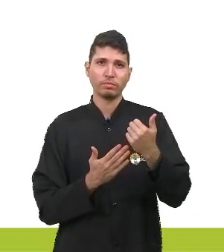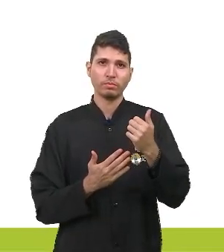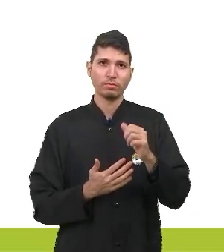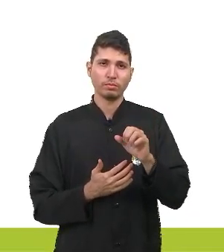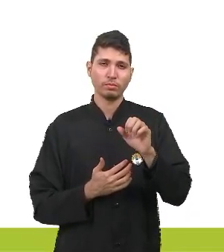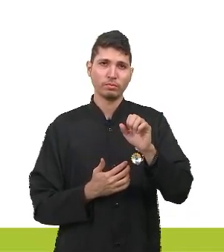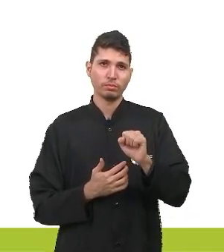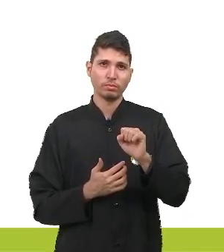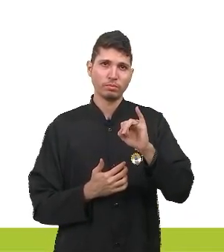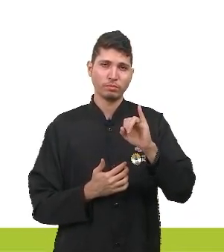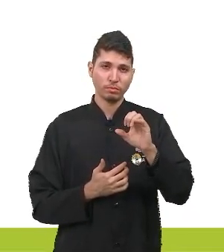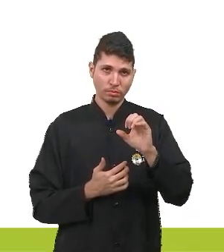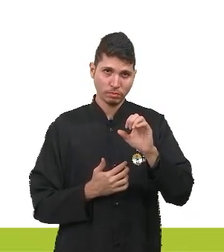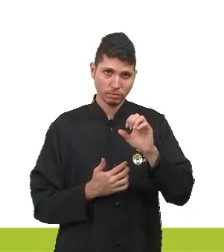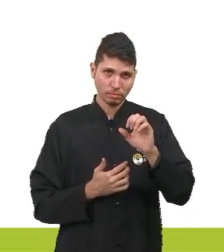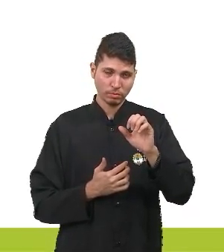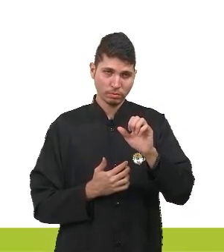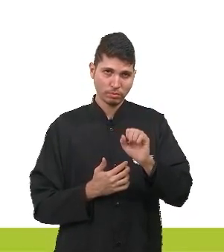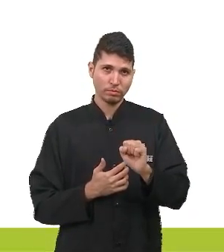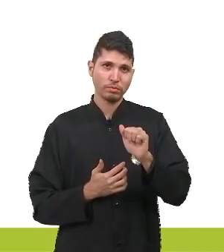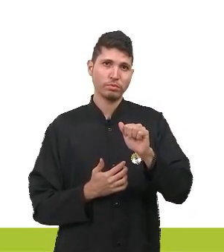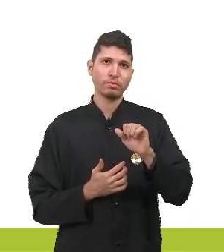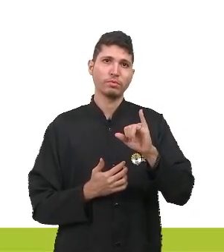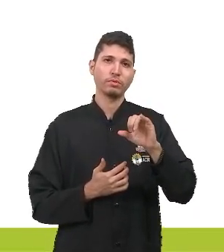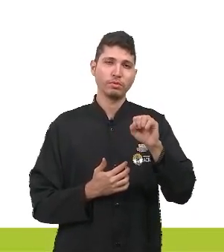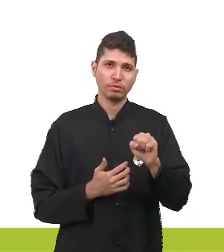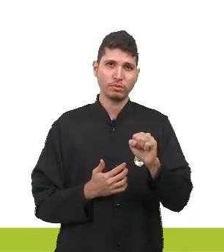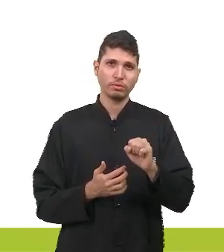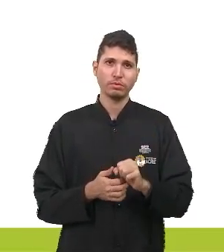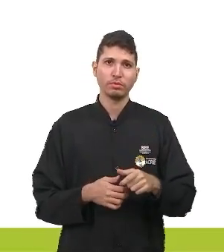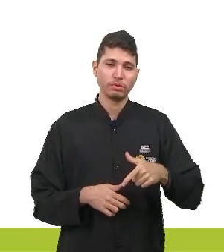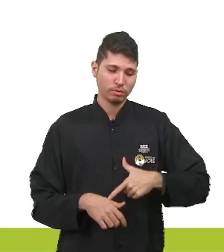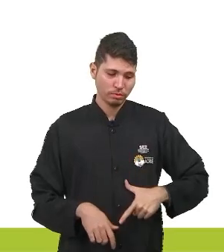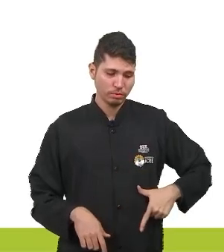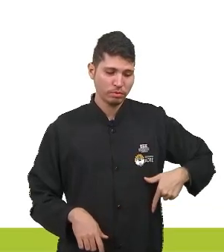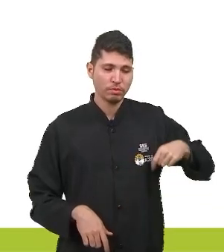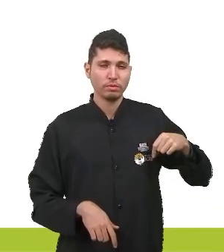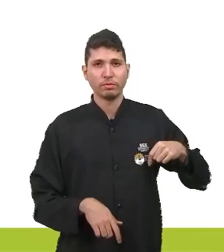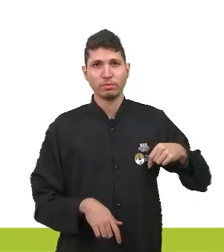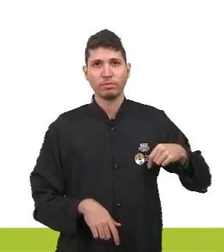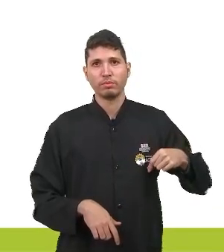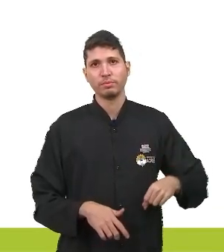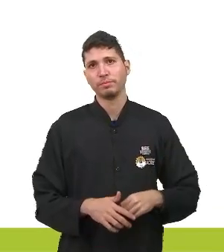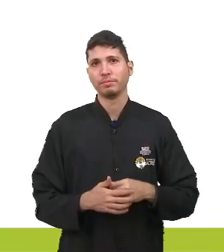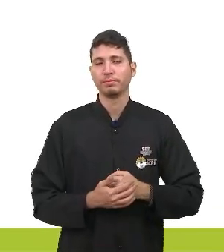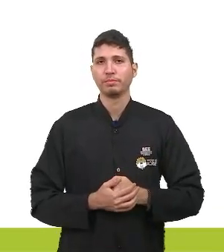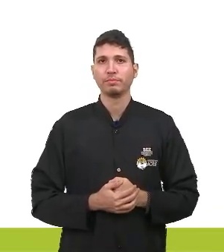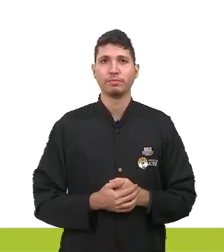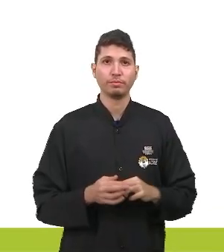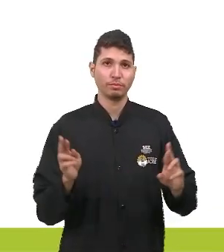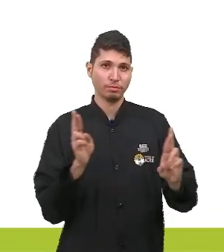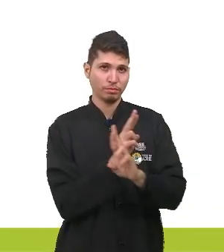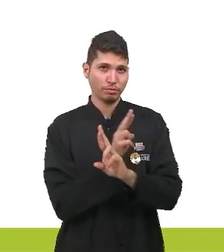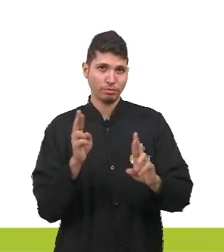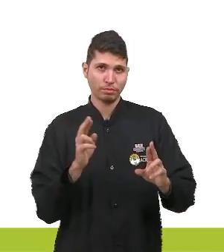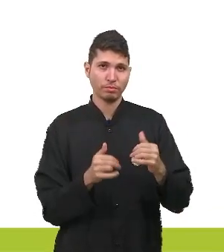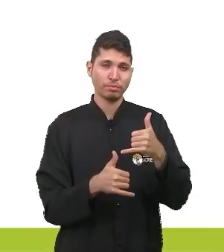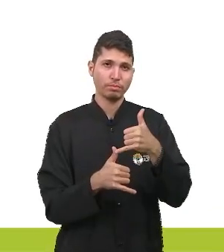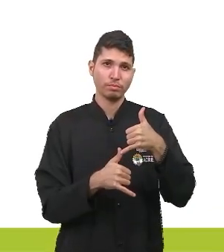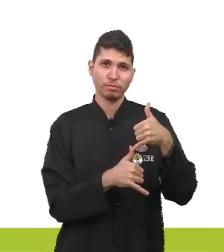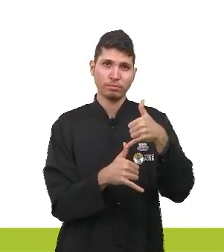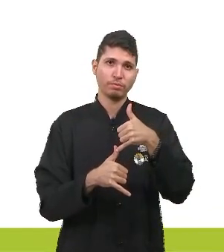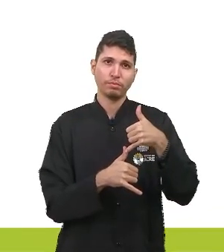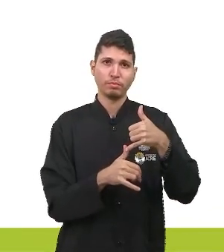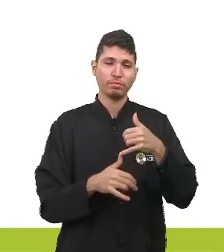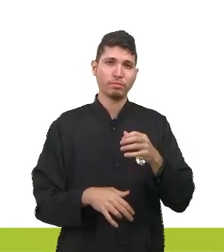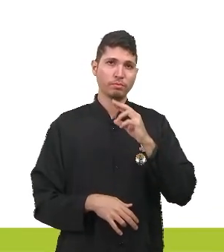biliares sobre o revestimento? Também não. Os sais biliares, eles têm relação com lipídios. Resposta